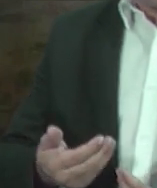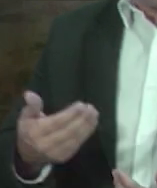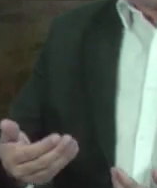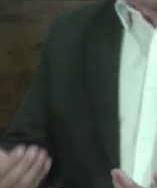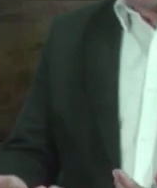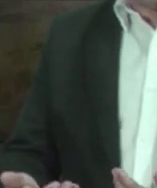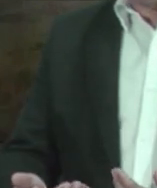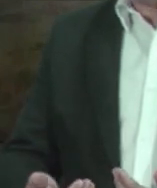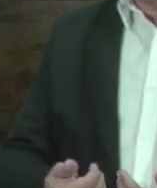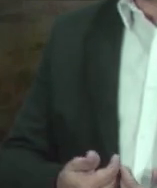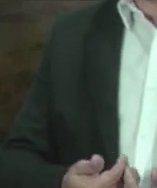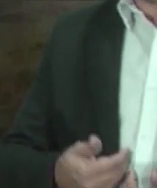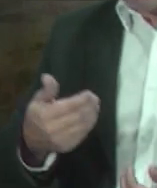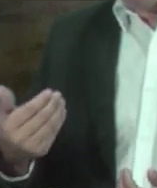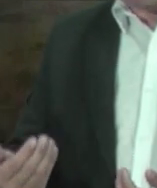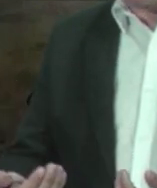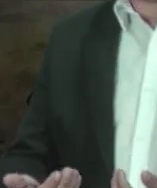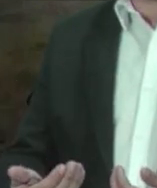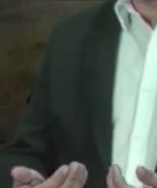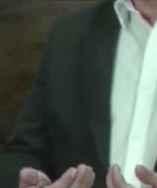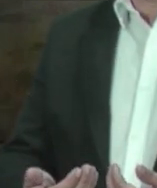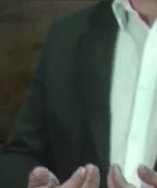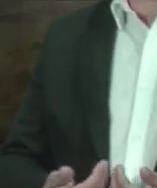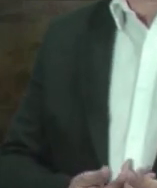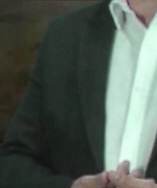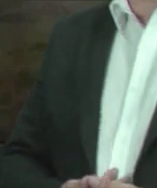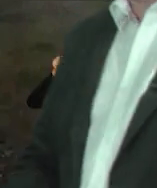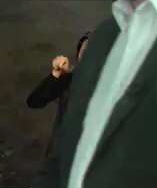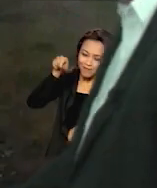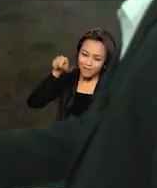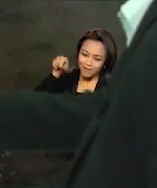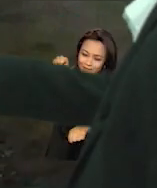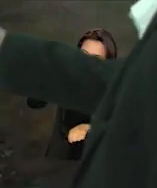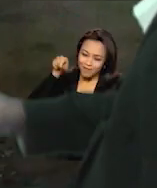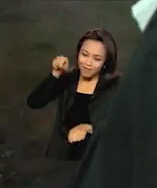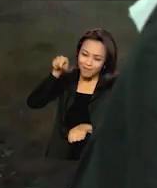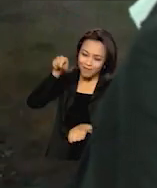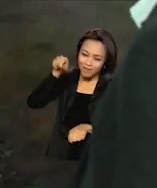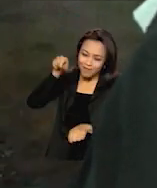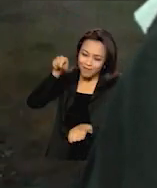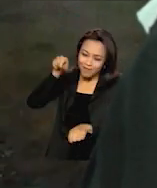mal nessa época de tempo seco que nós estamos vivendo. Vamos ver o VT.